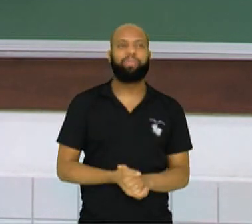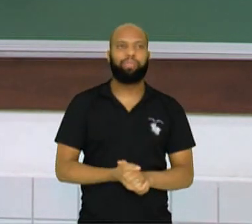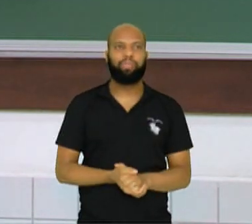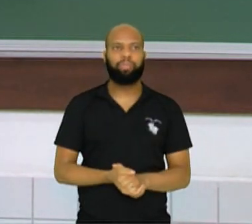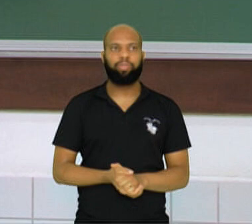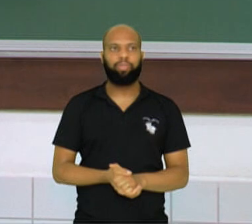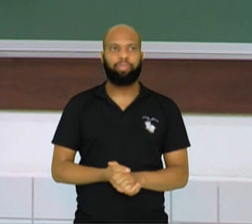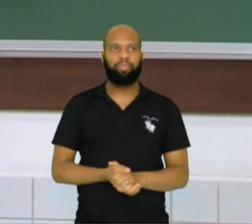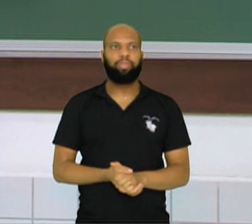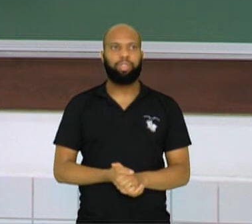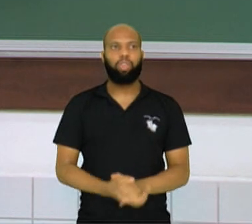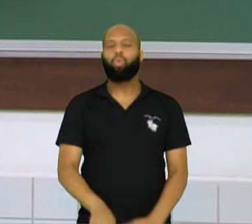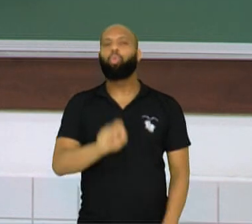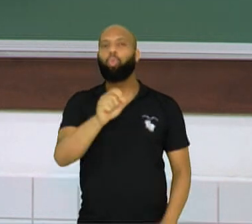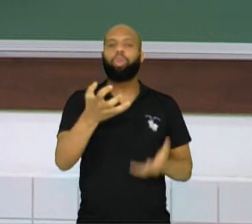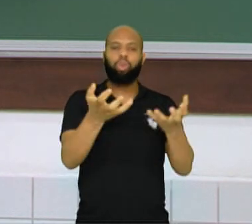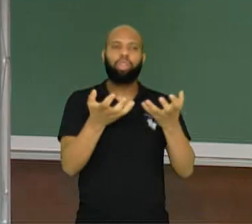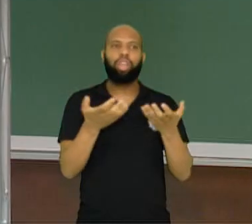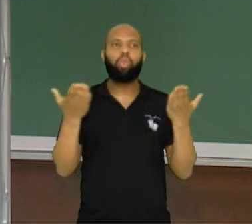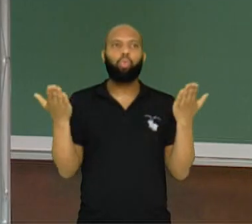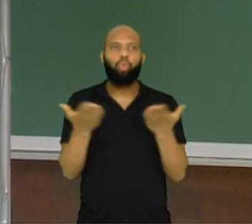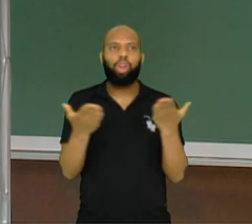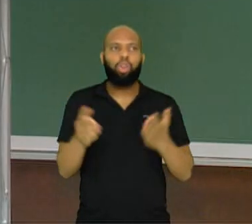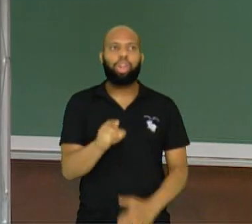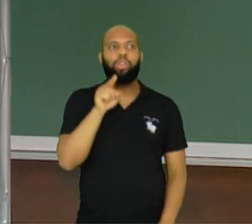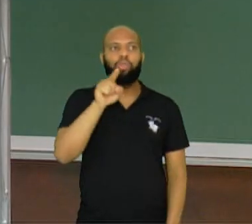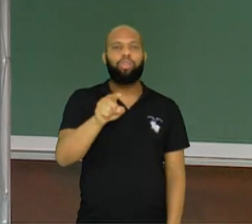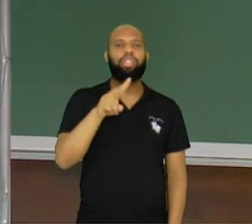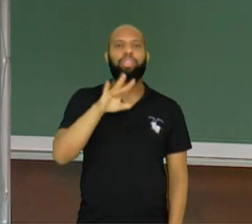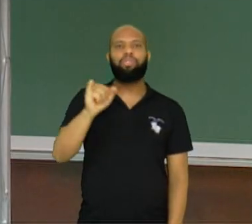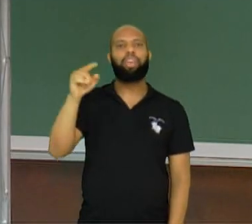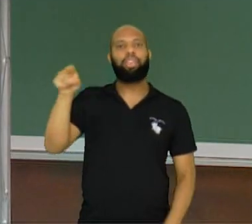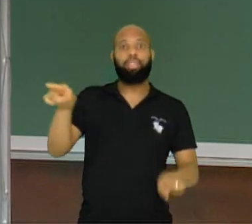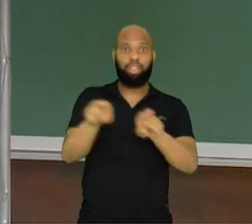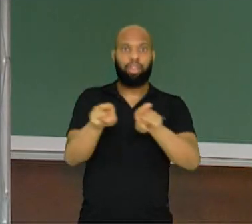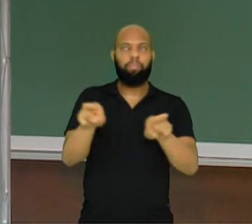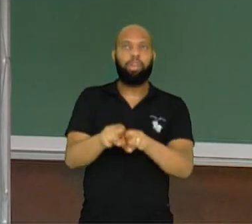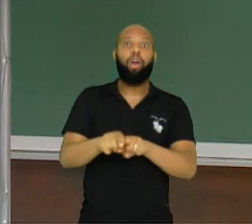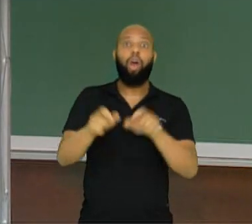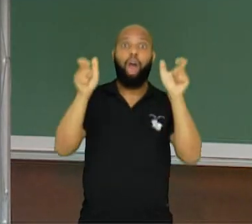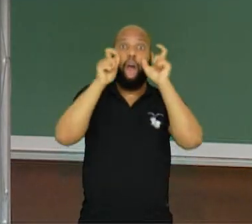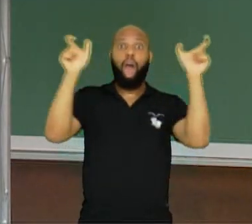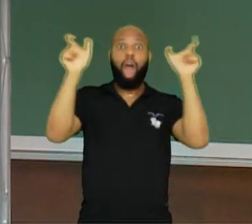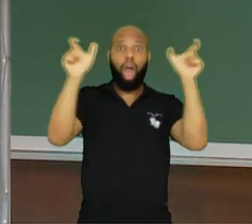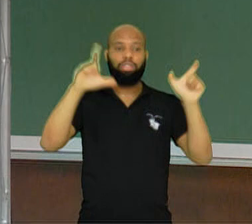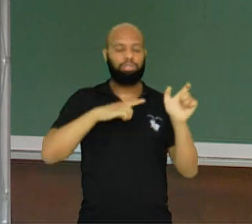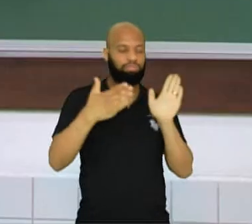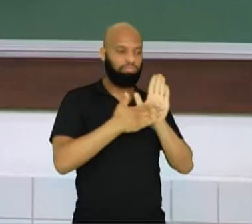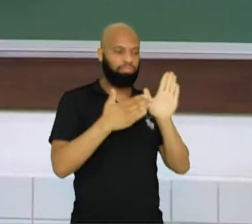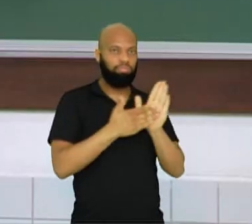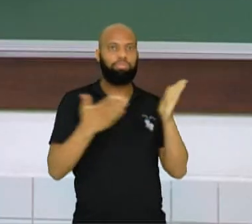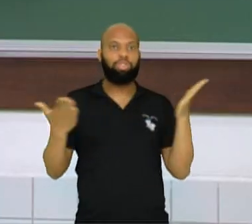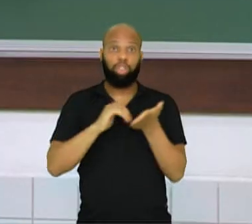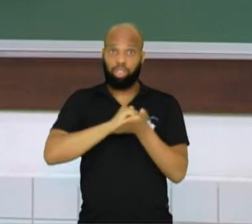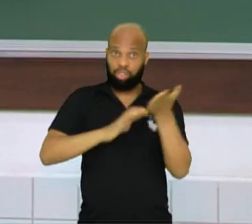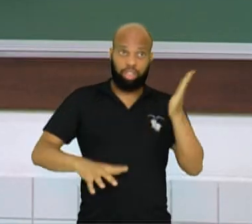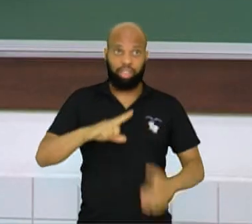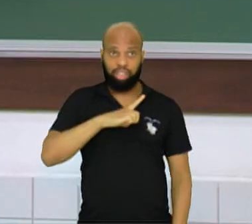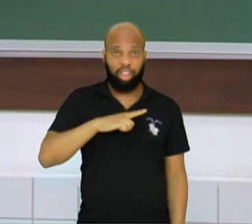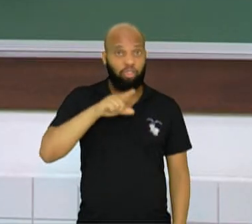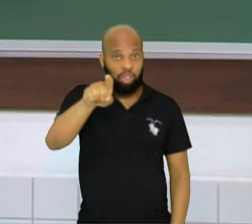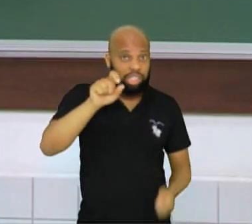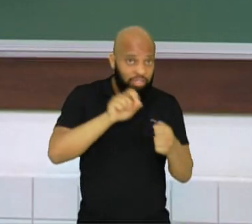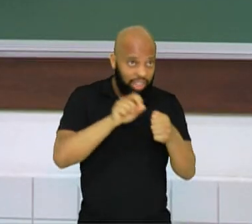né? E o que eu quero, já que vocês já vão aí se ligando, a gente tem uma proposta de uma atividade